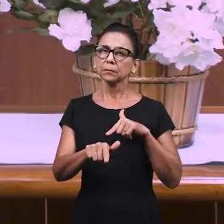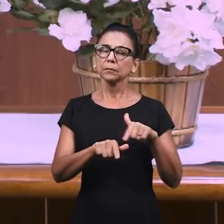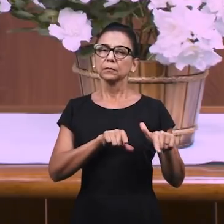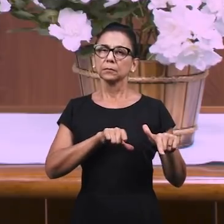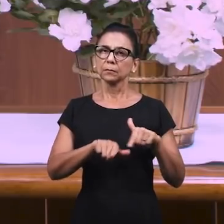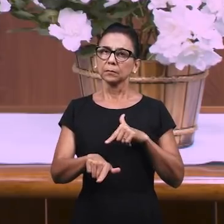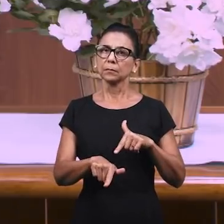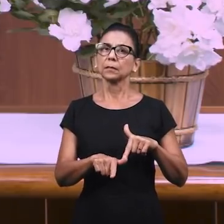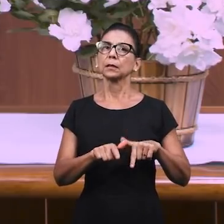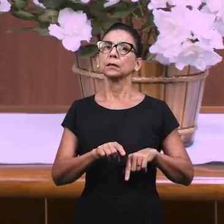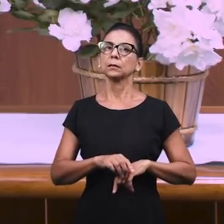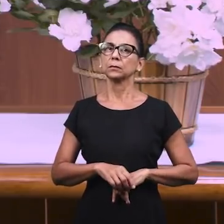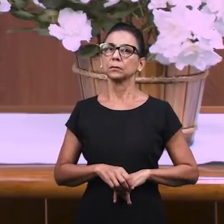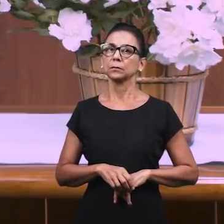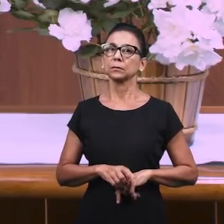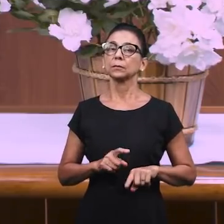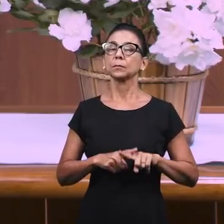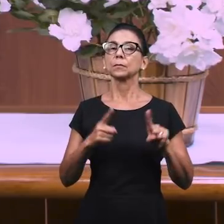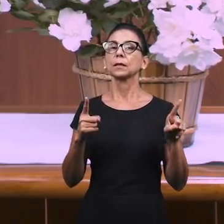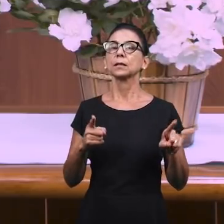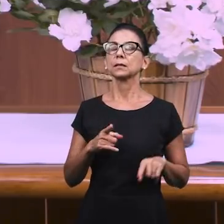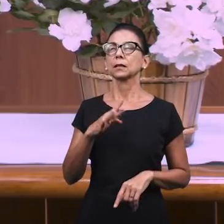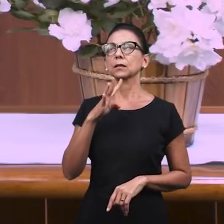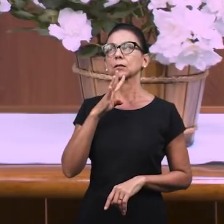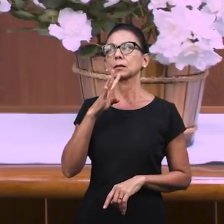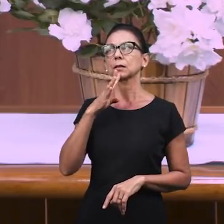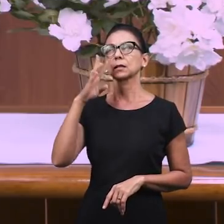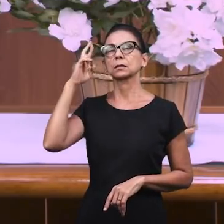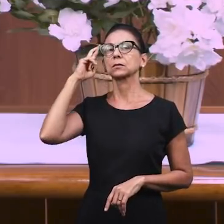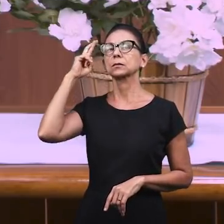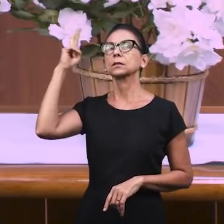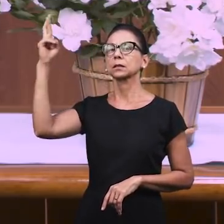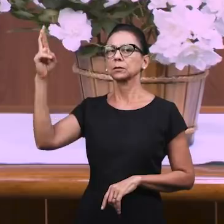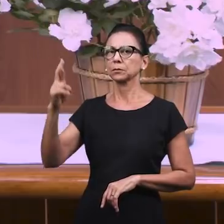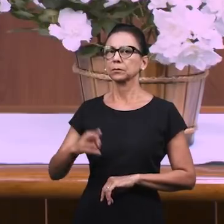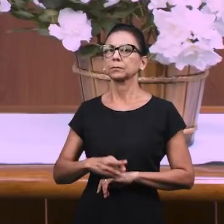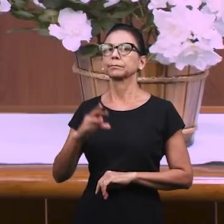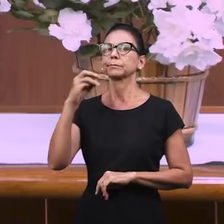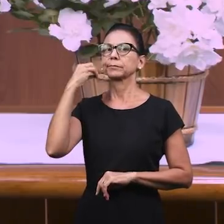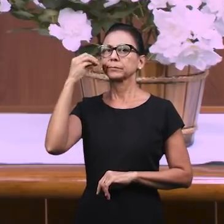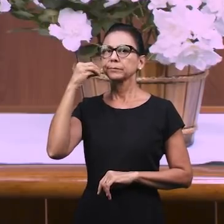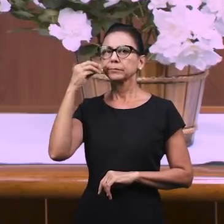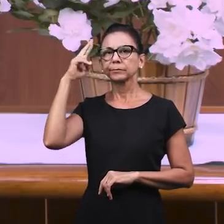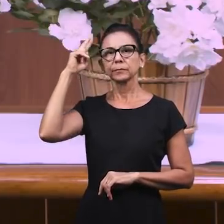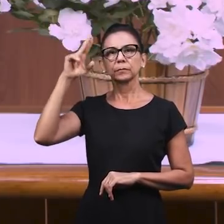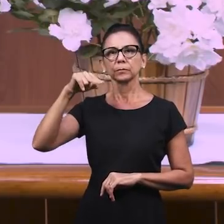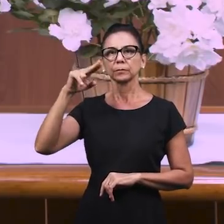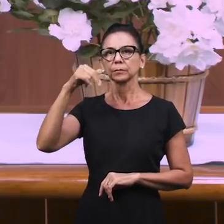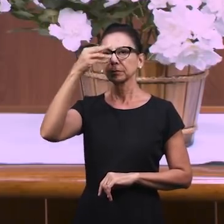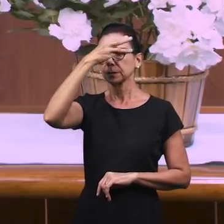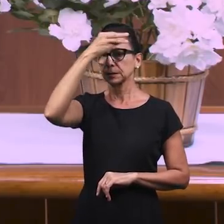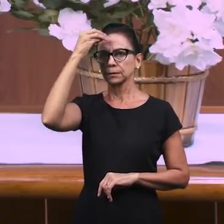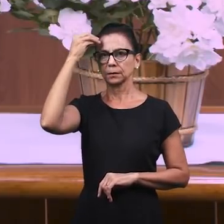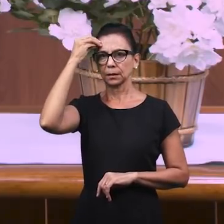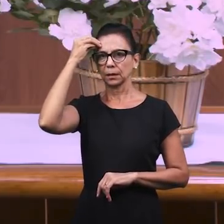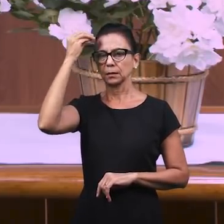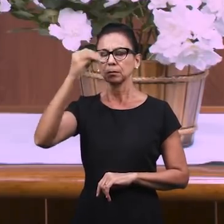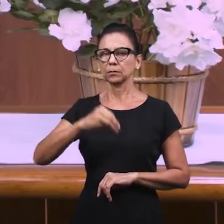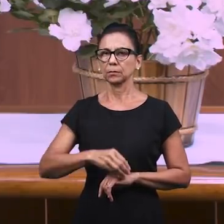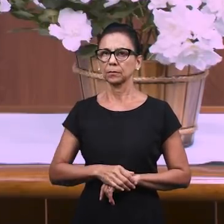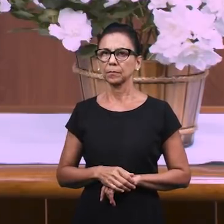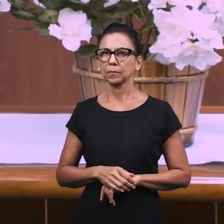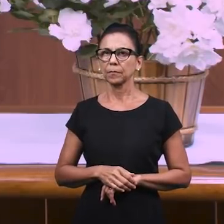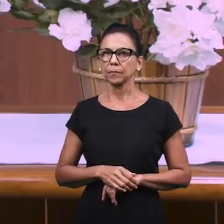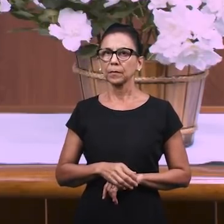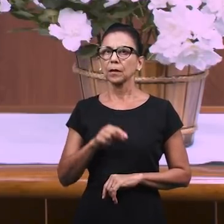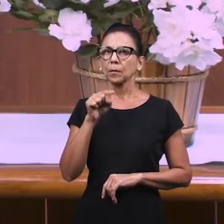que conhecem o Senhor. Mas que sabem o que Deus fez na sua vida. Você tem